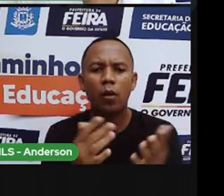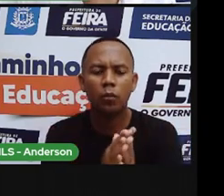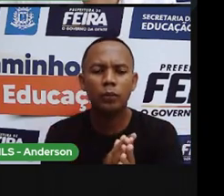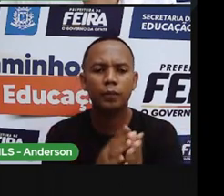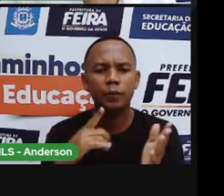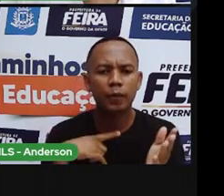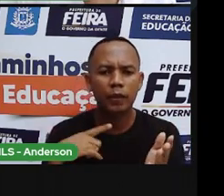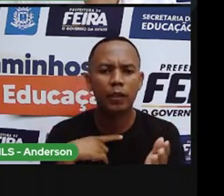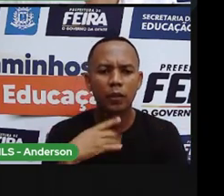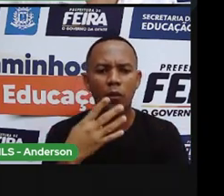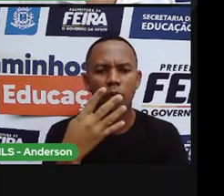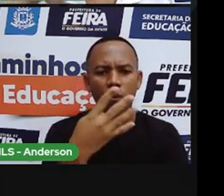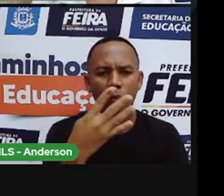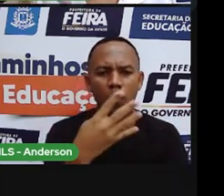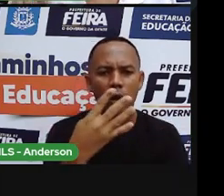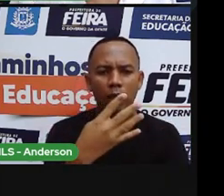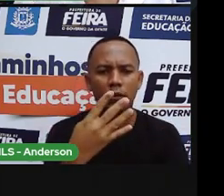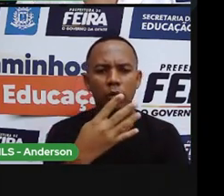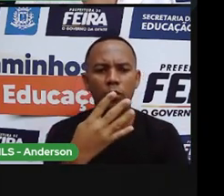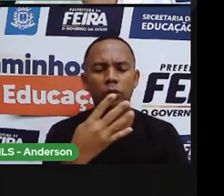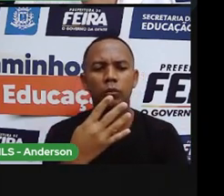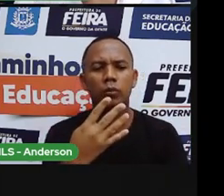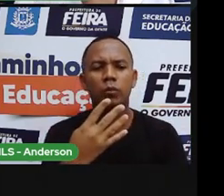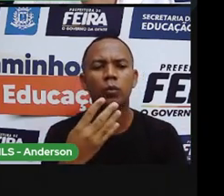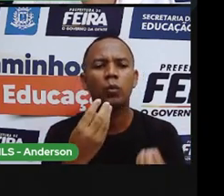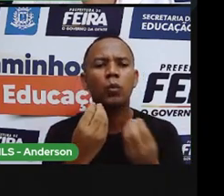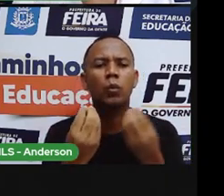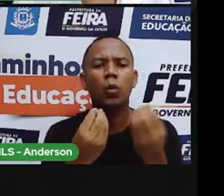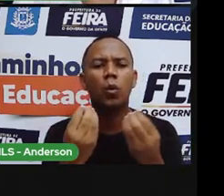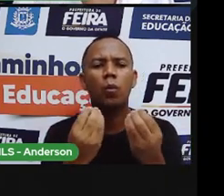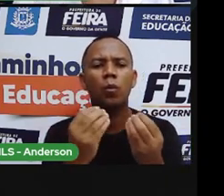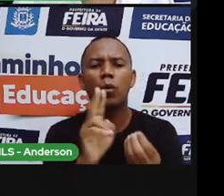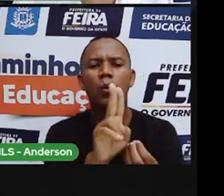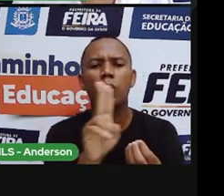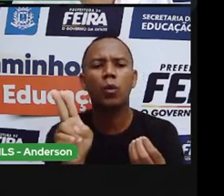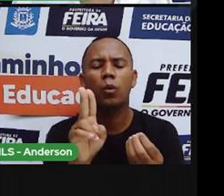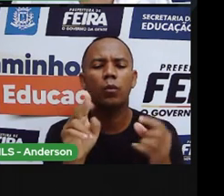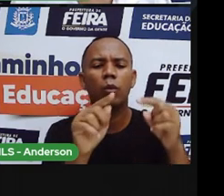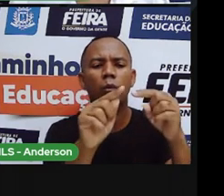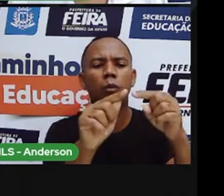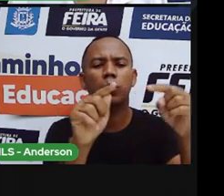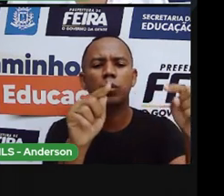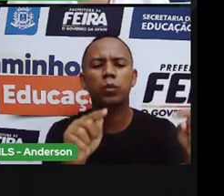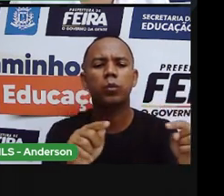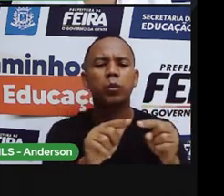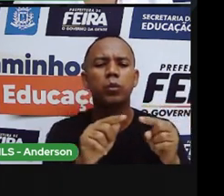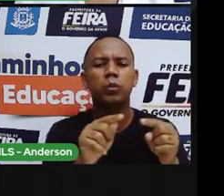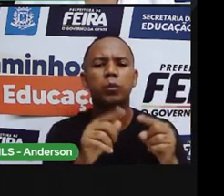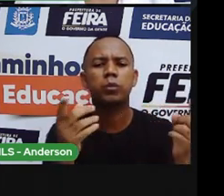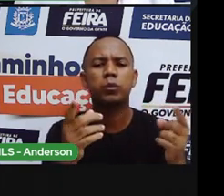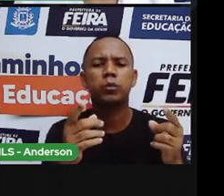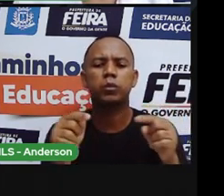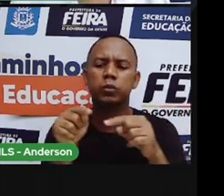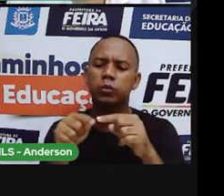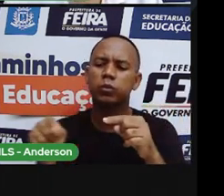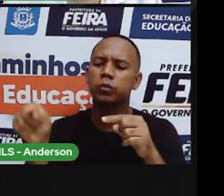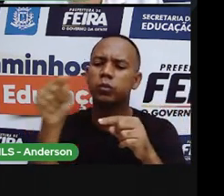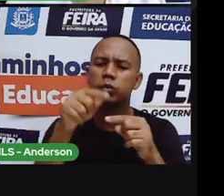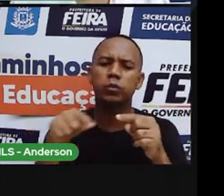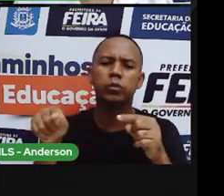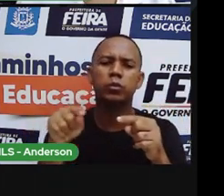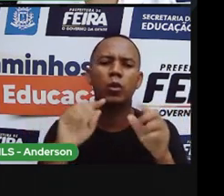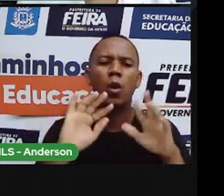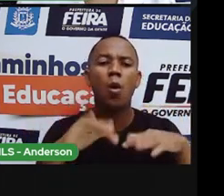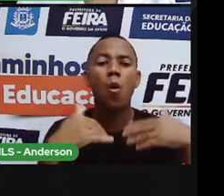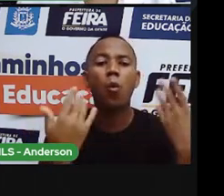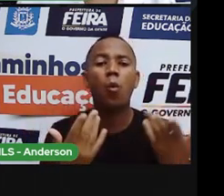quatro figuras, né? Dessas quatro figuras aí, qual é que lembra o formato da Terra? A azul,